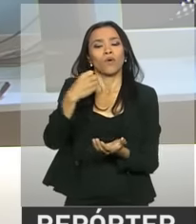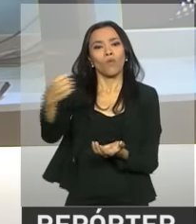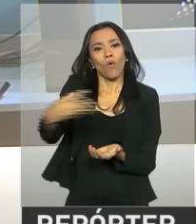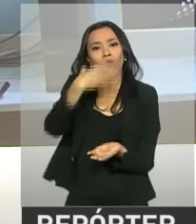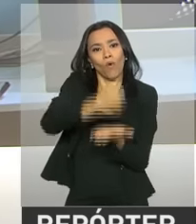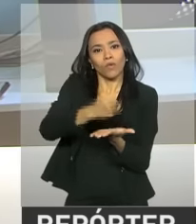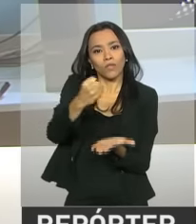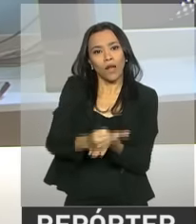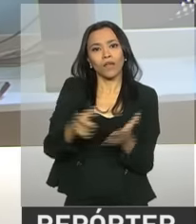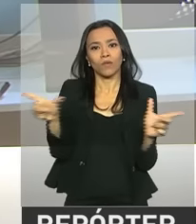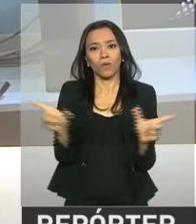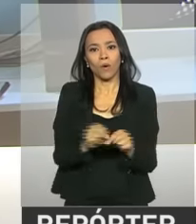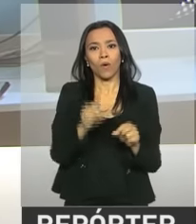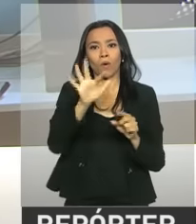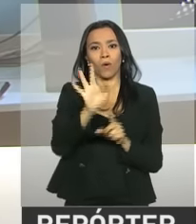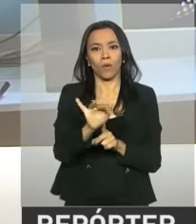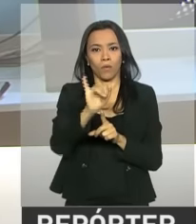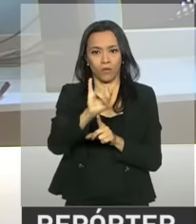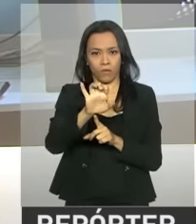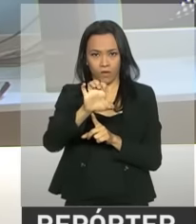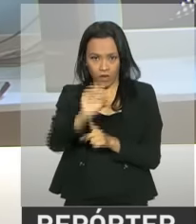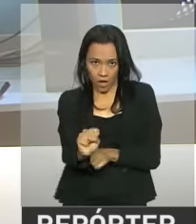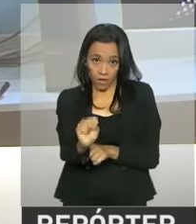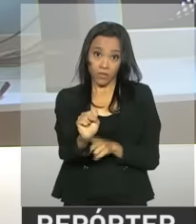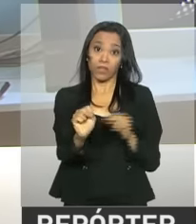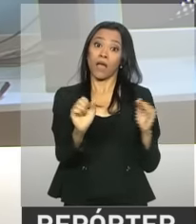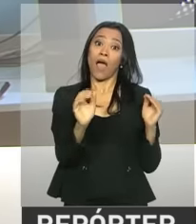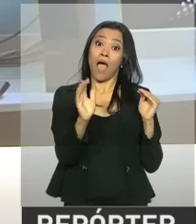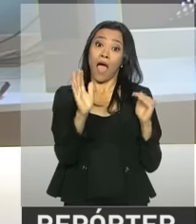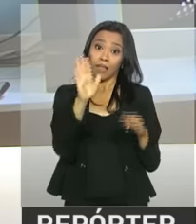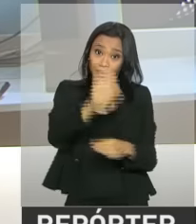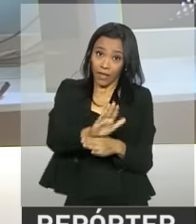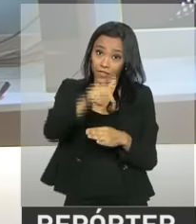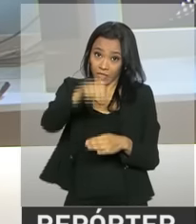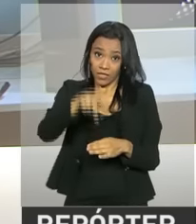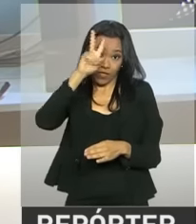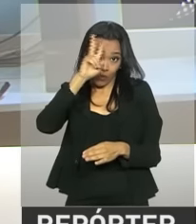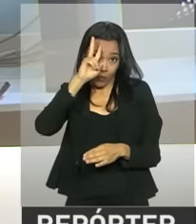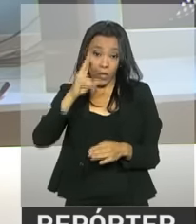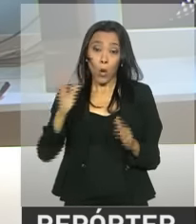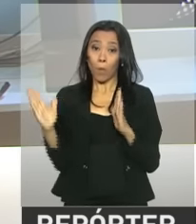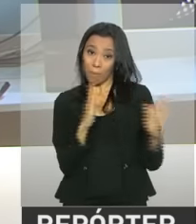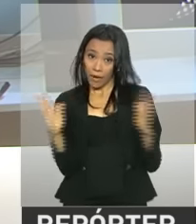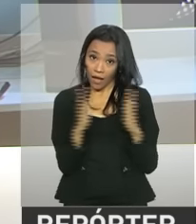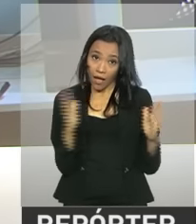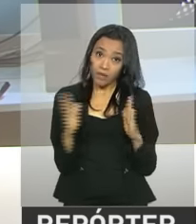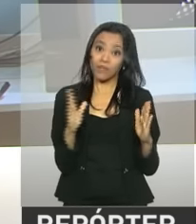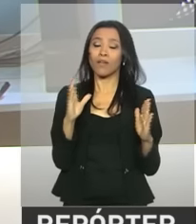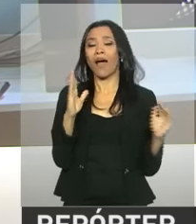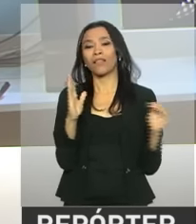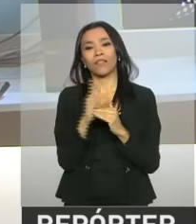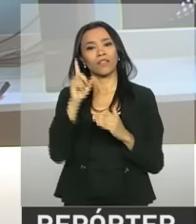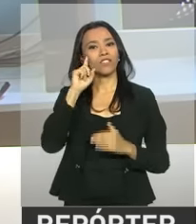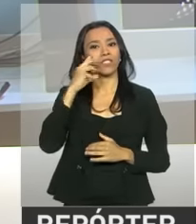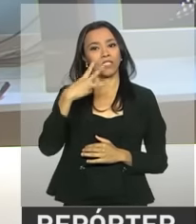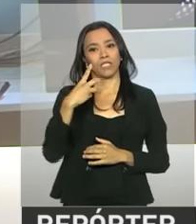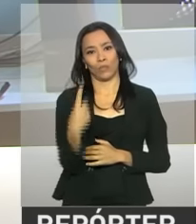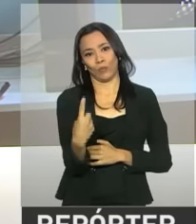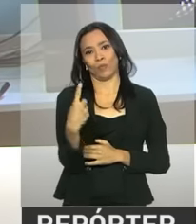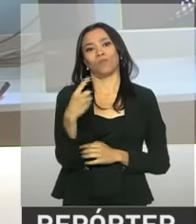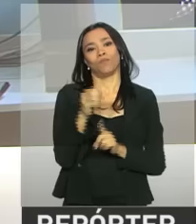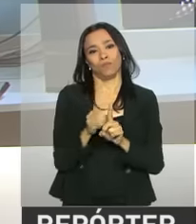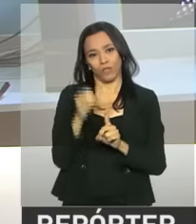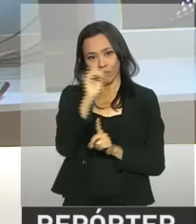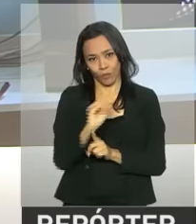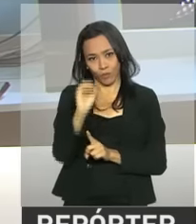com o fi o fundo de financiamento estudantil até a tarde desta segunda-feira o prazo para as renovações vai até 31 de outubro o